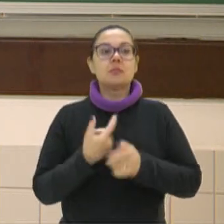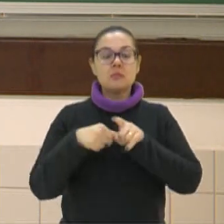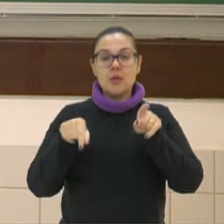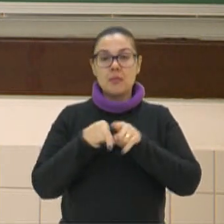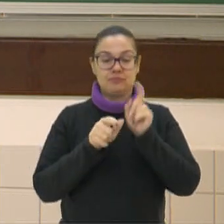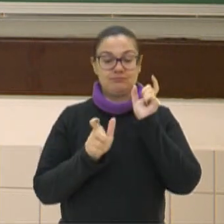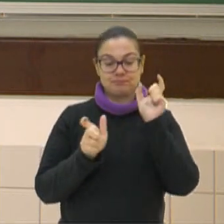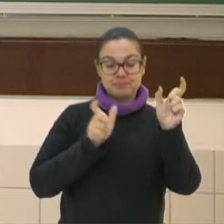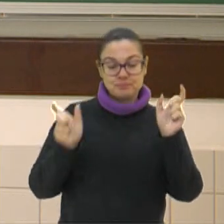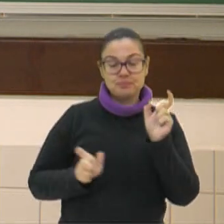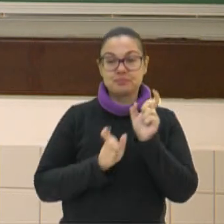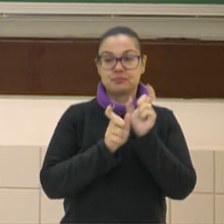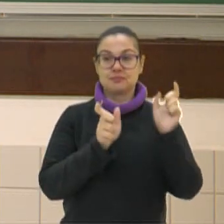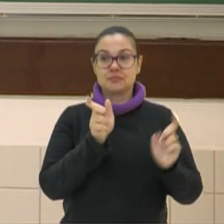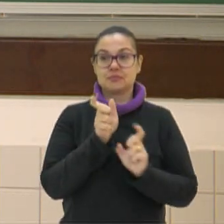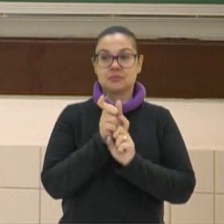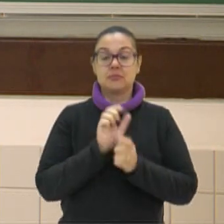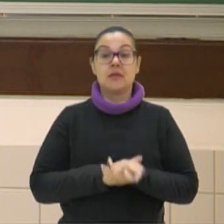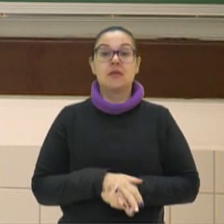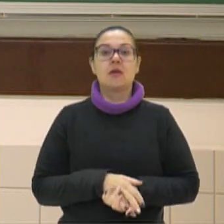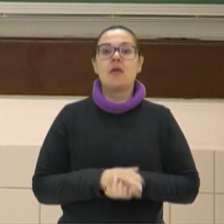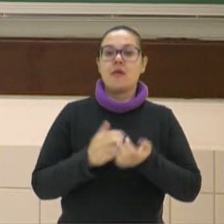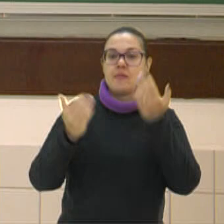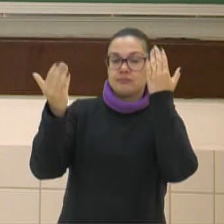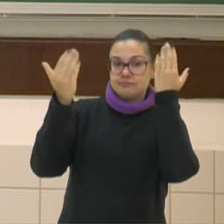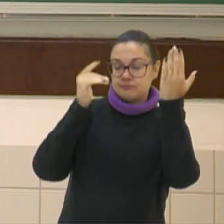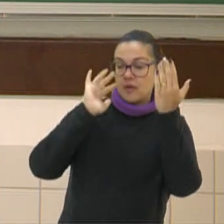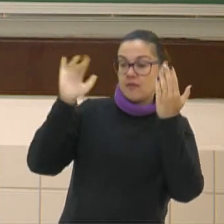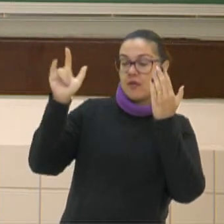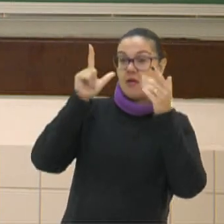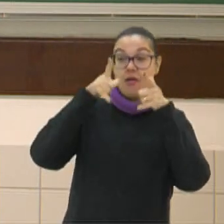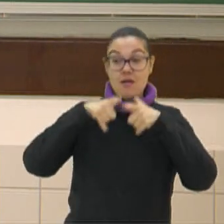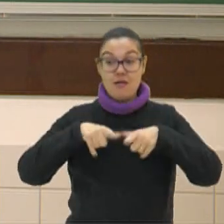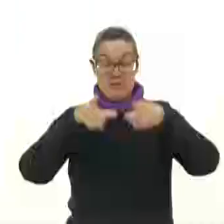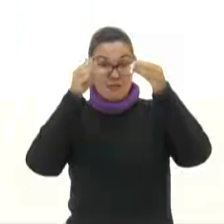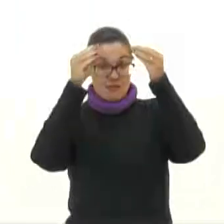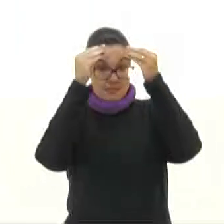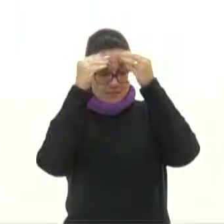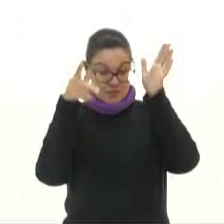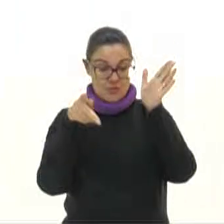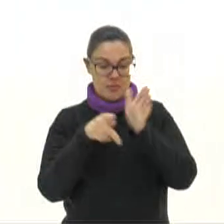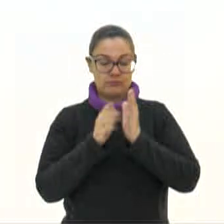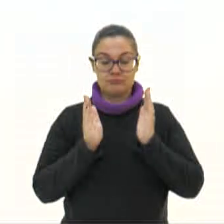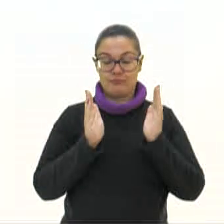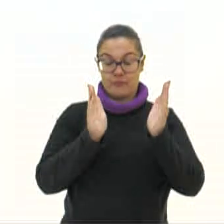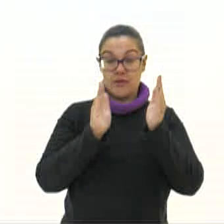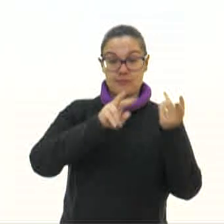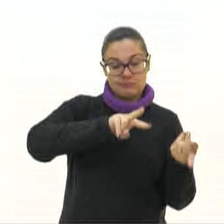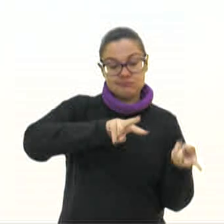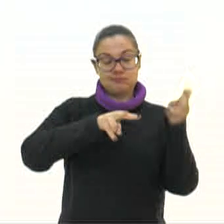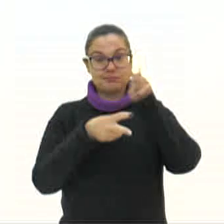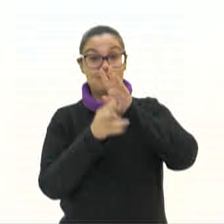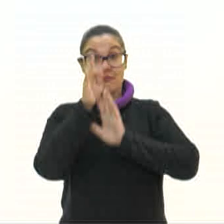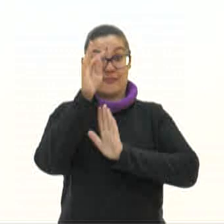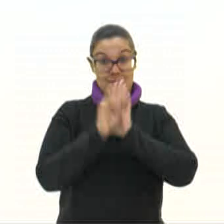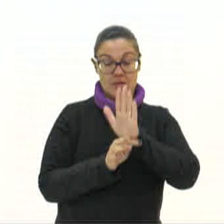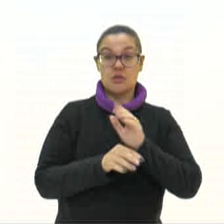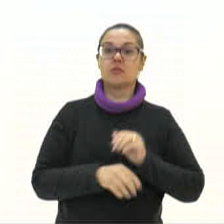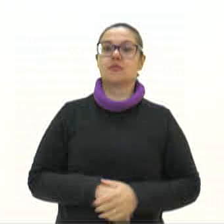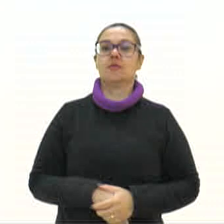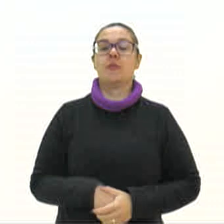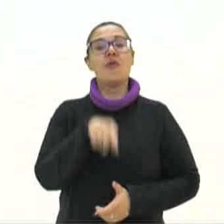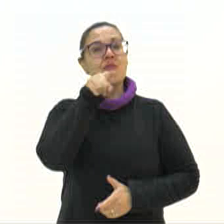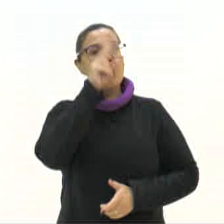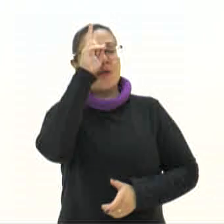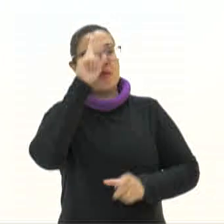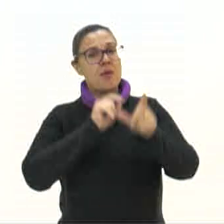uns trechinhos e trabalhamos em cima deles. Refletimos sobre a linguagem neste gênero e o processo de retextualização. Lembrando, pessoal, que a